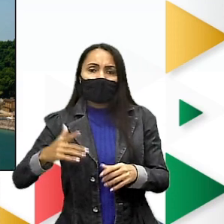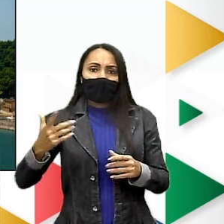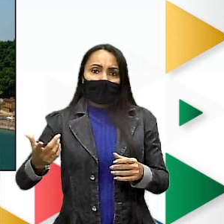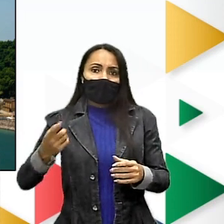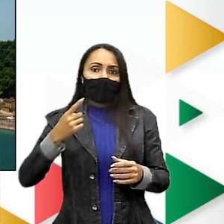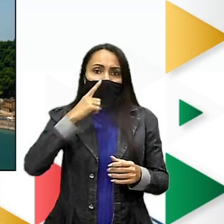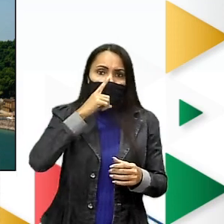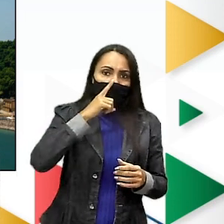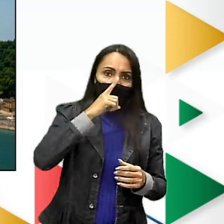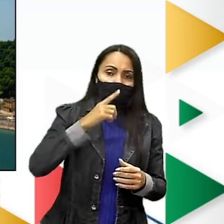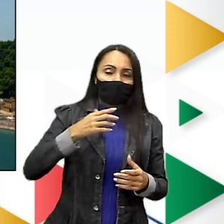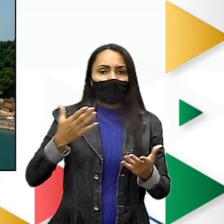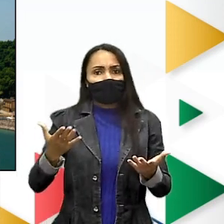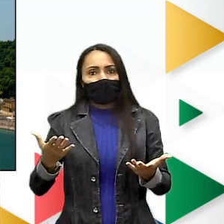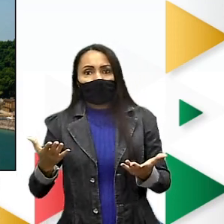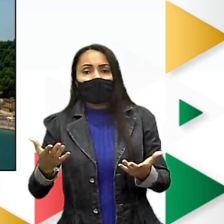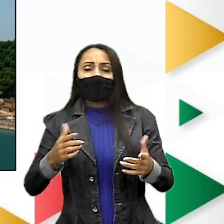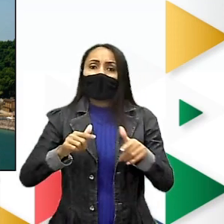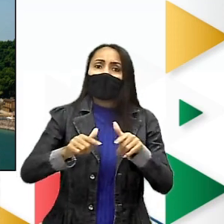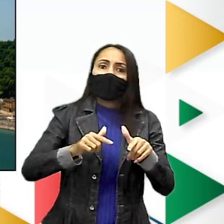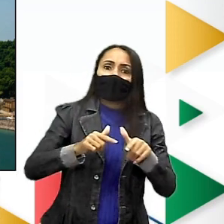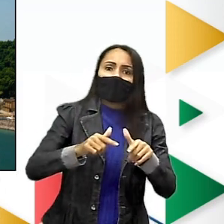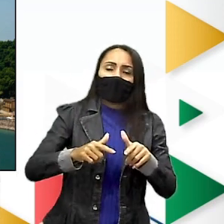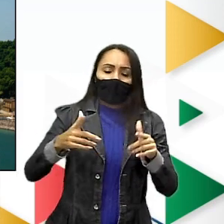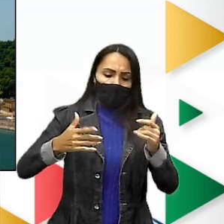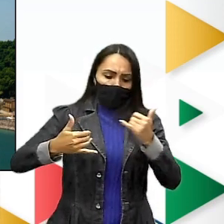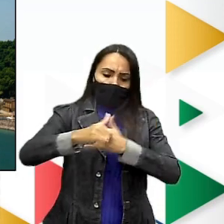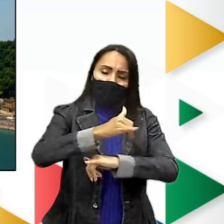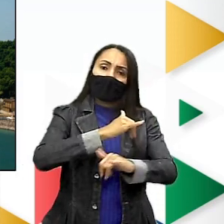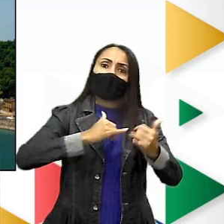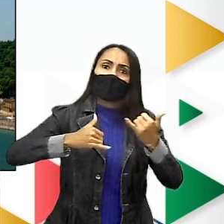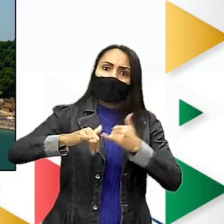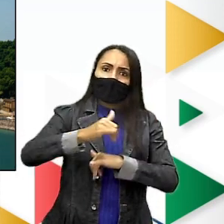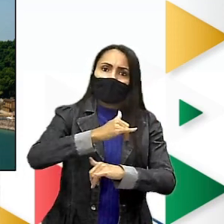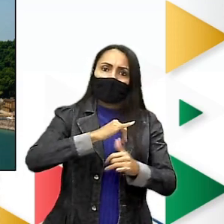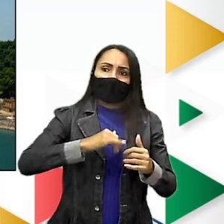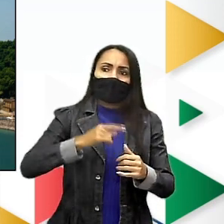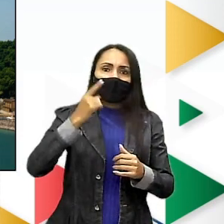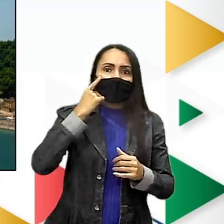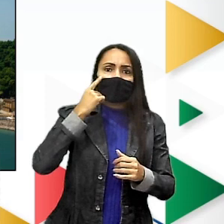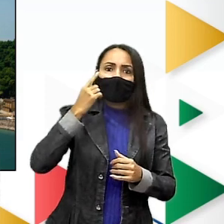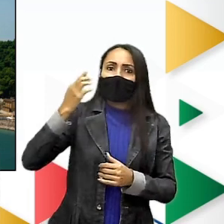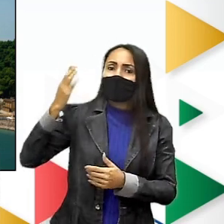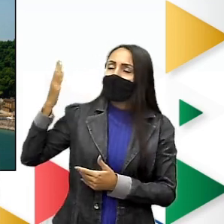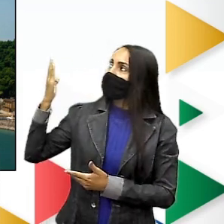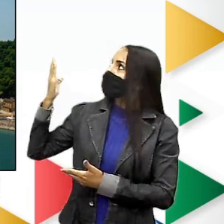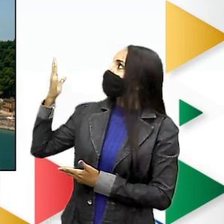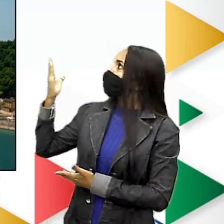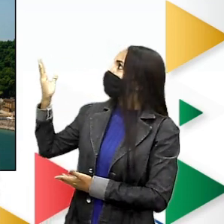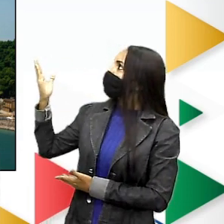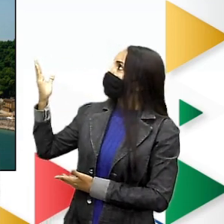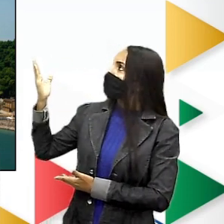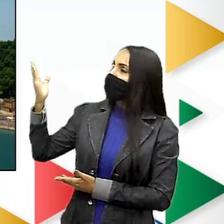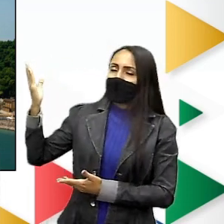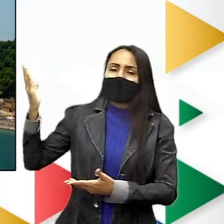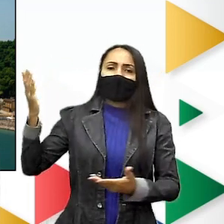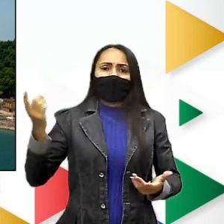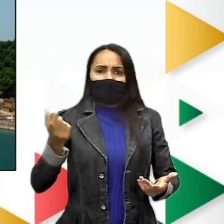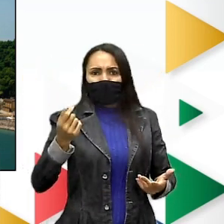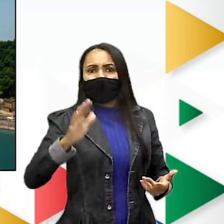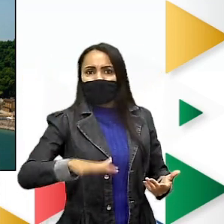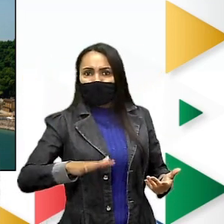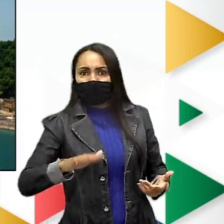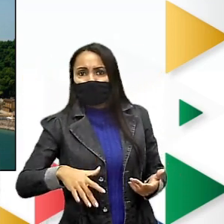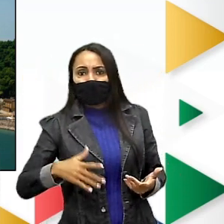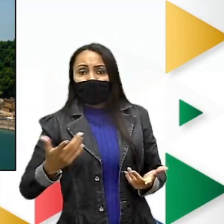é justamente esse. Porque trabalhar com a energia desse ponto aí é extremamente barato. Então, o ideal